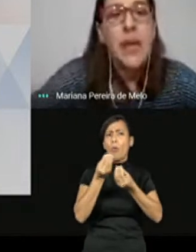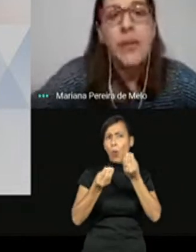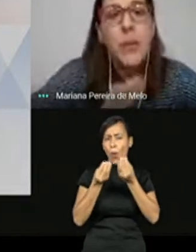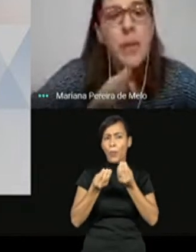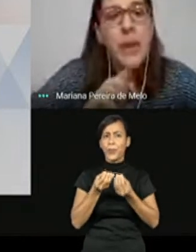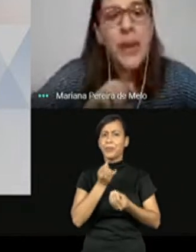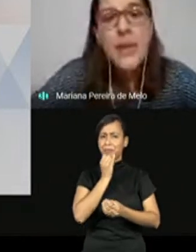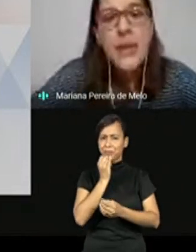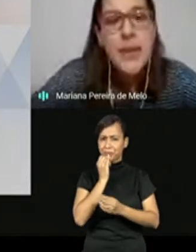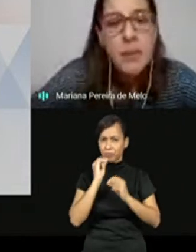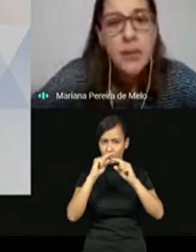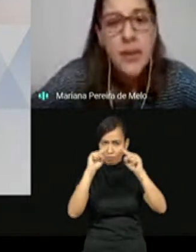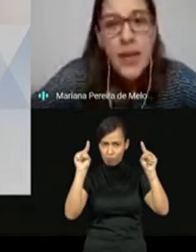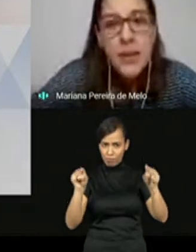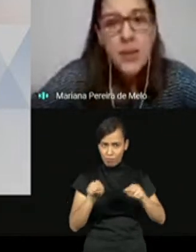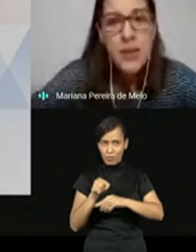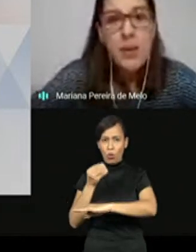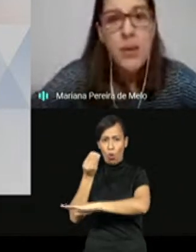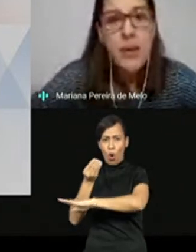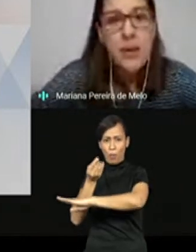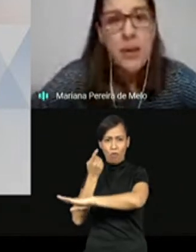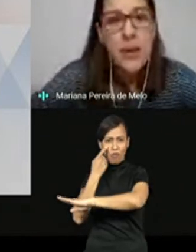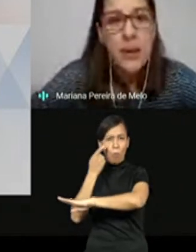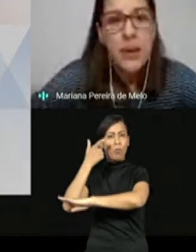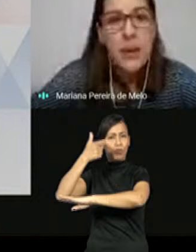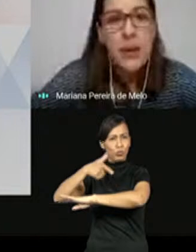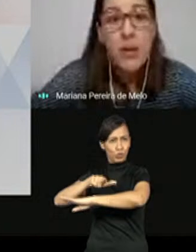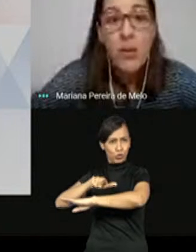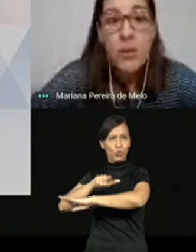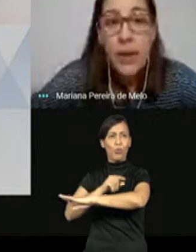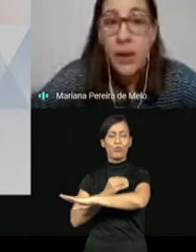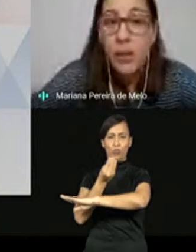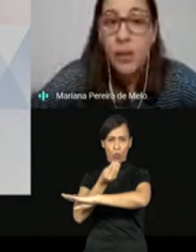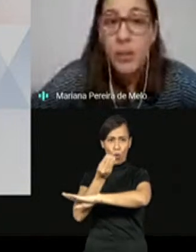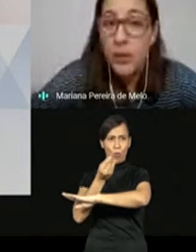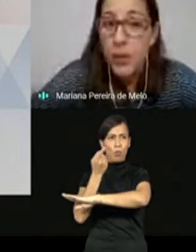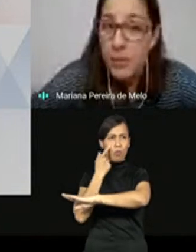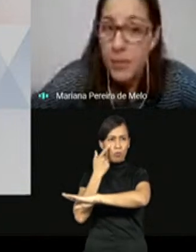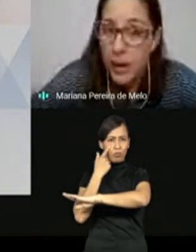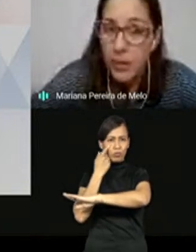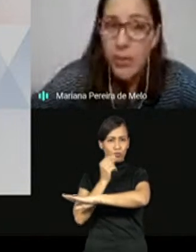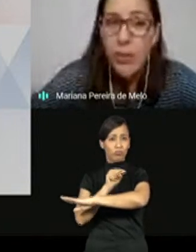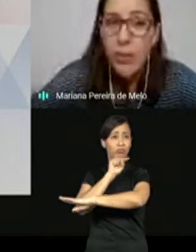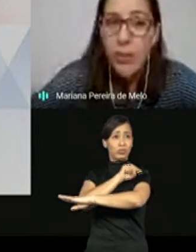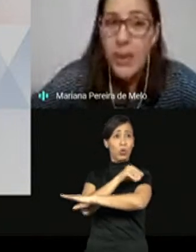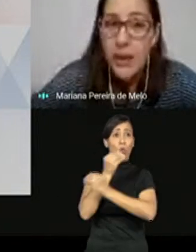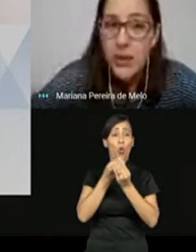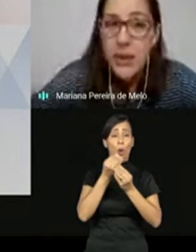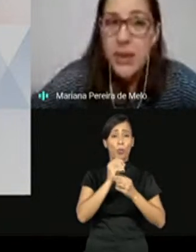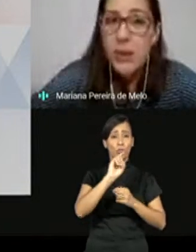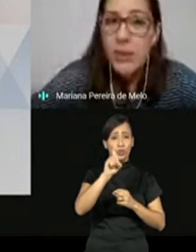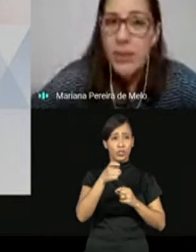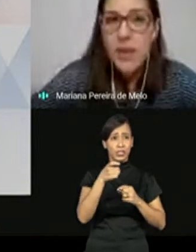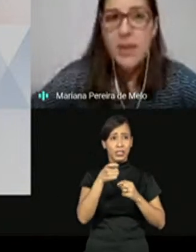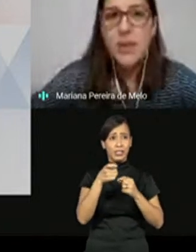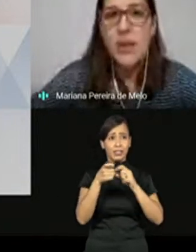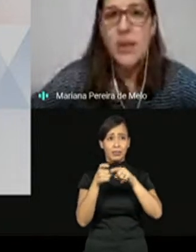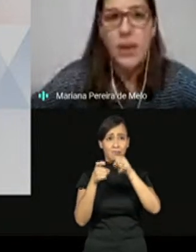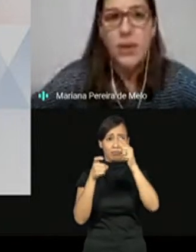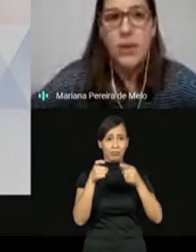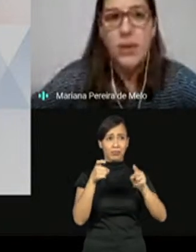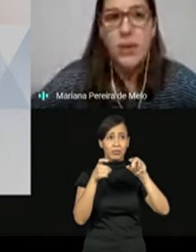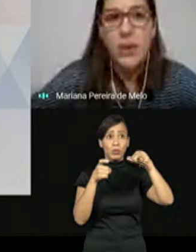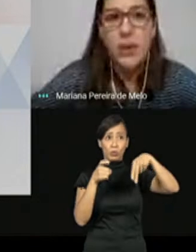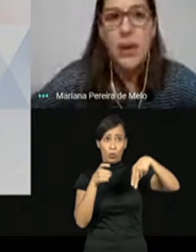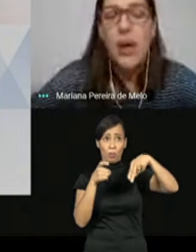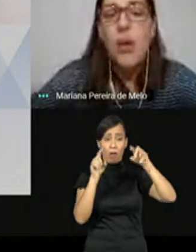Tá. Vamos pegar esse exemplo dessa distribuição aqui, onde eu tenho uma normal com média 5 e